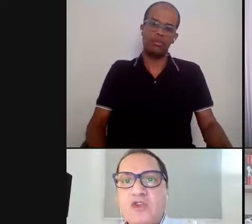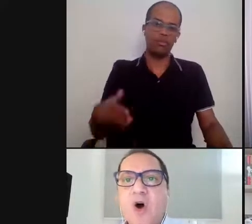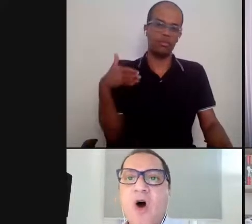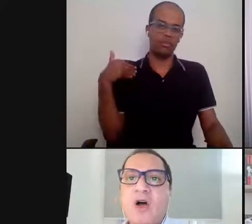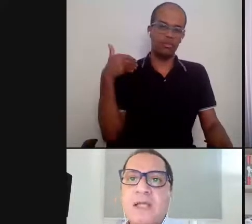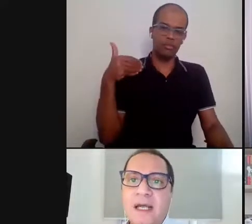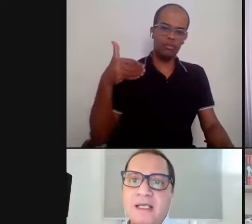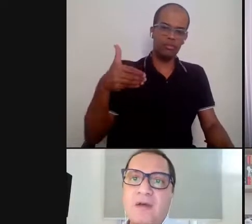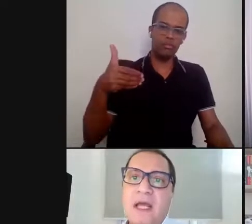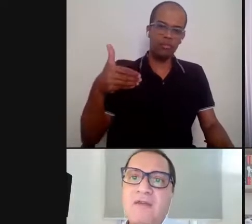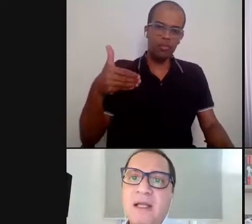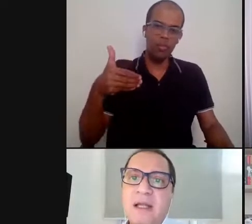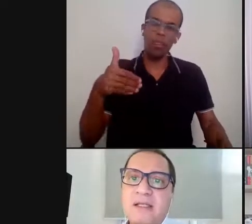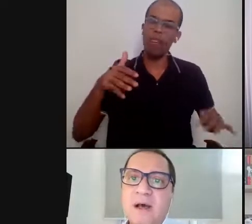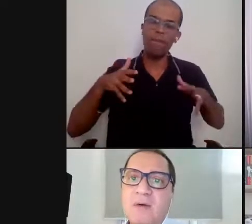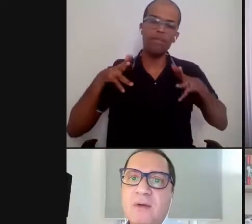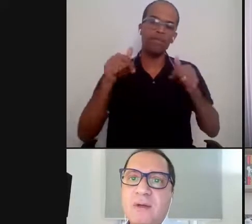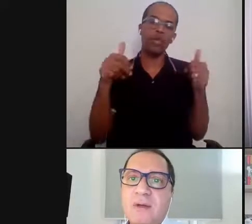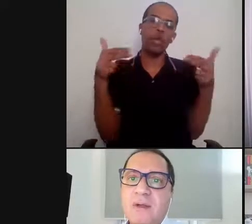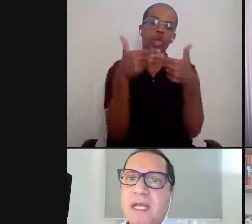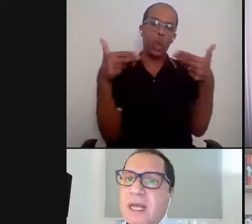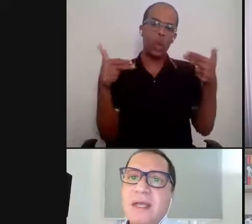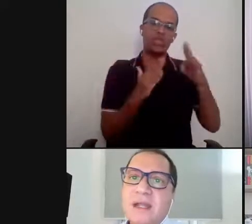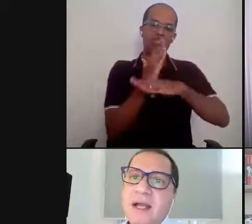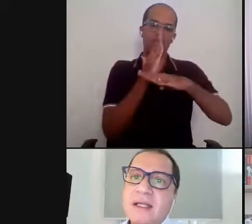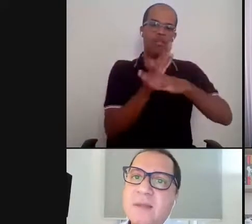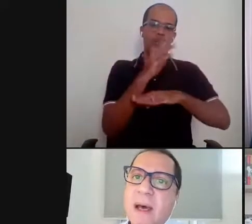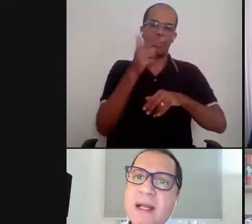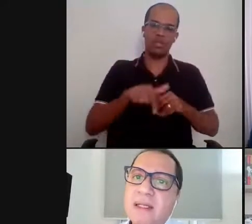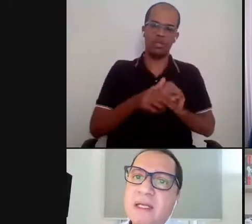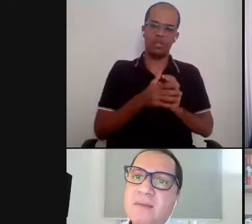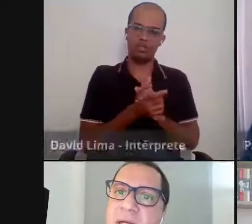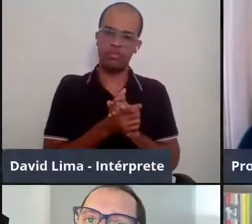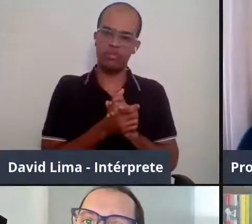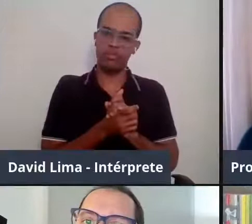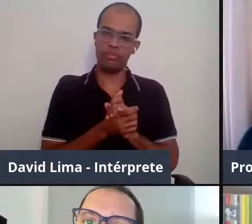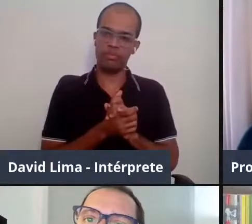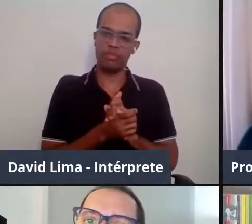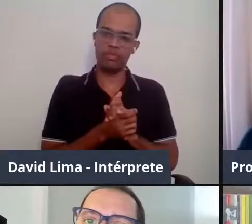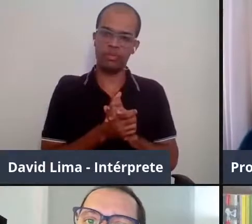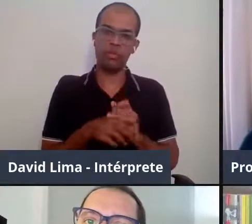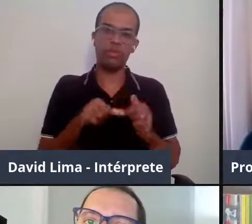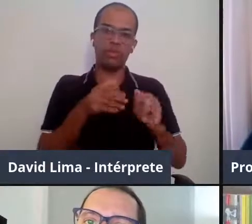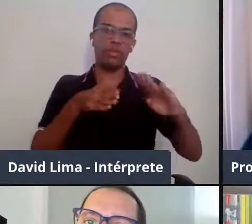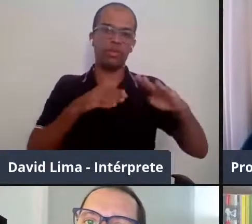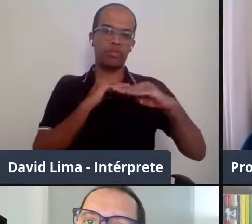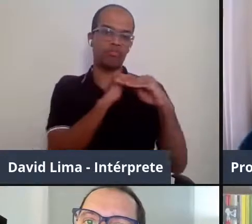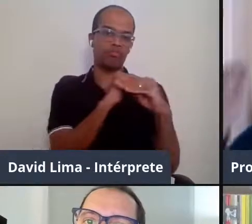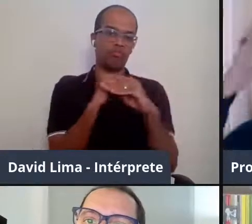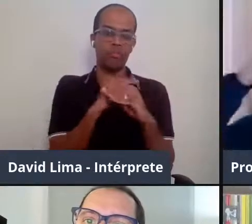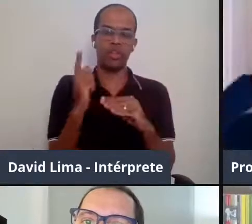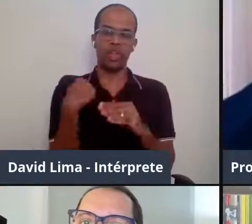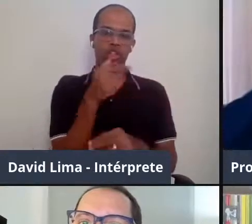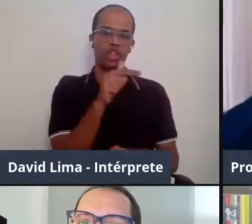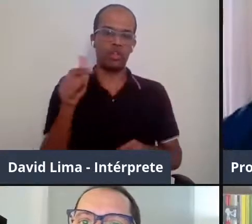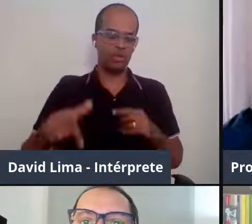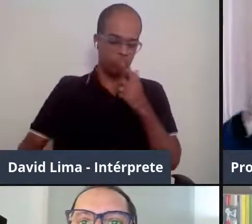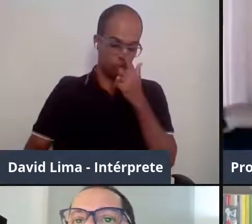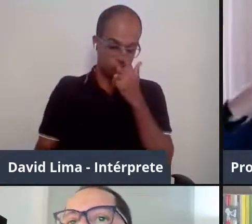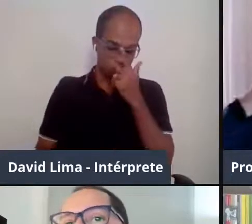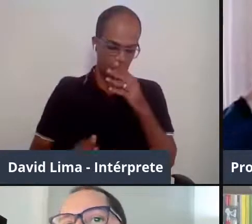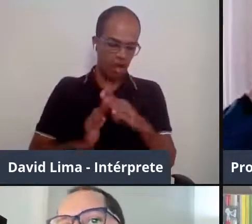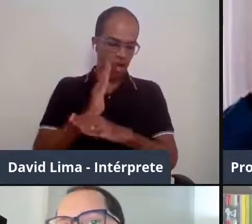a partir daí justamente toda a questão da revalidação tem que entrar nesse paradigma que a gente ainda não tem. A